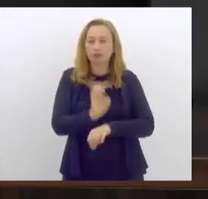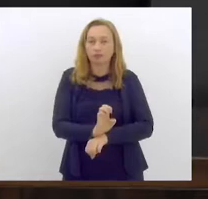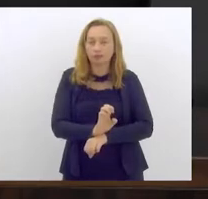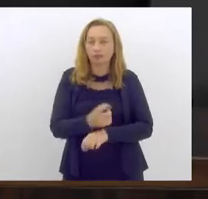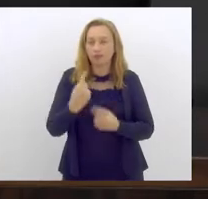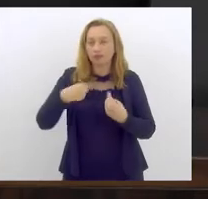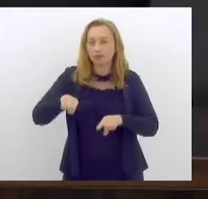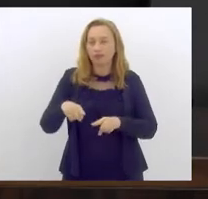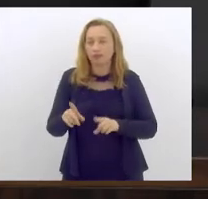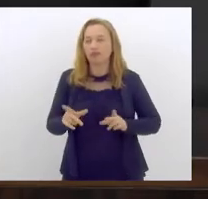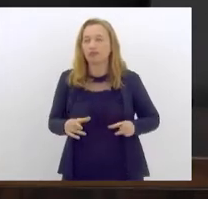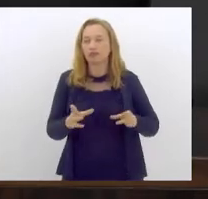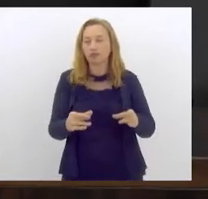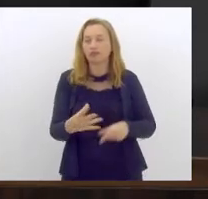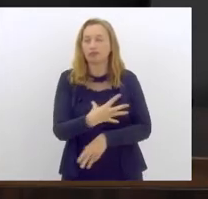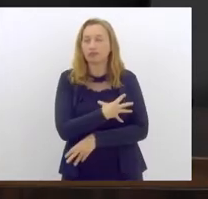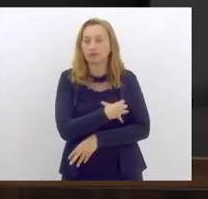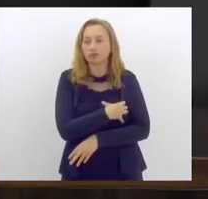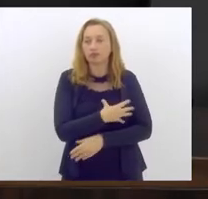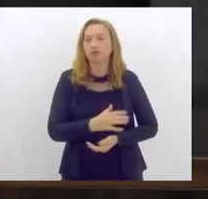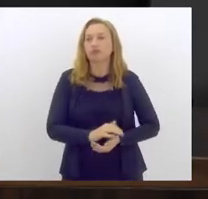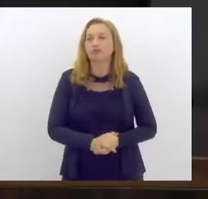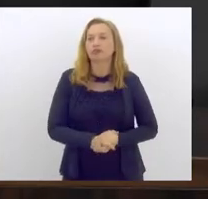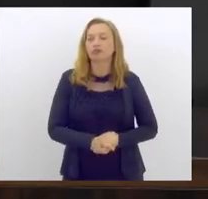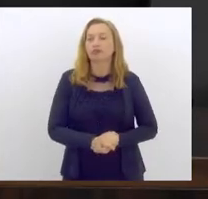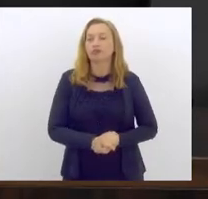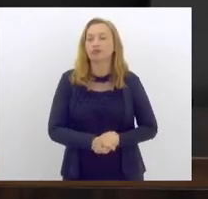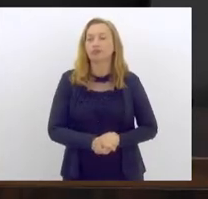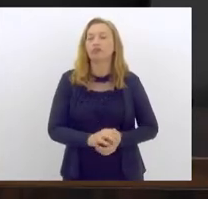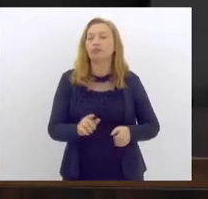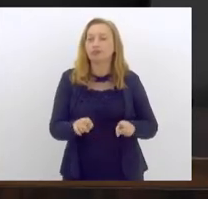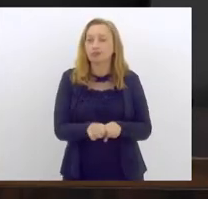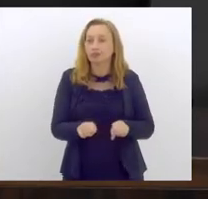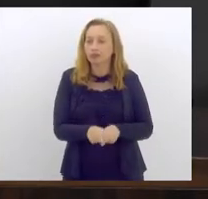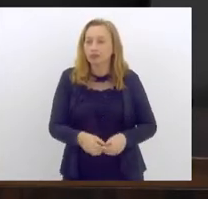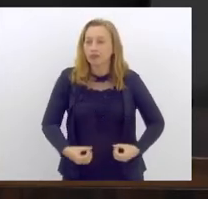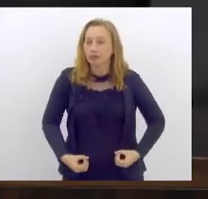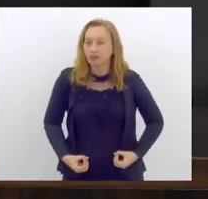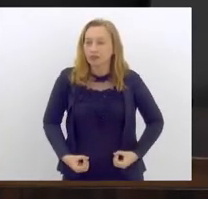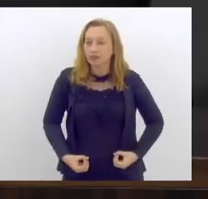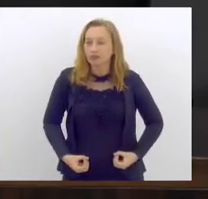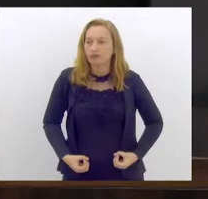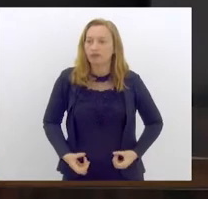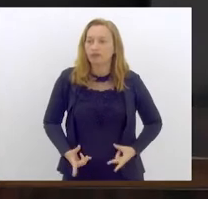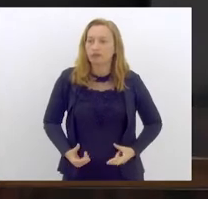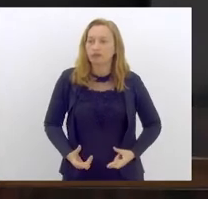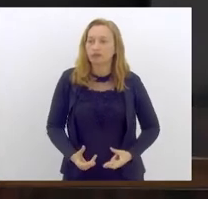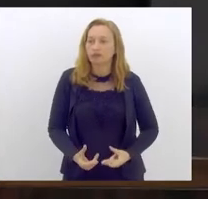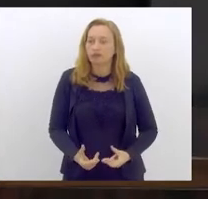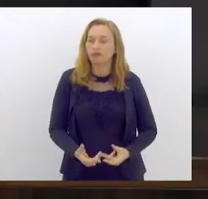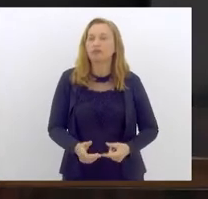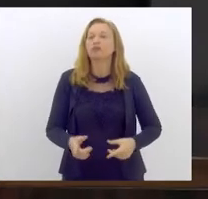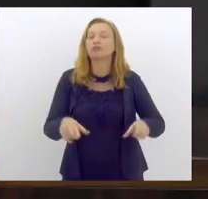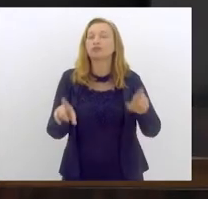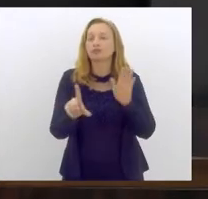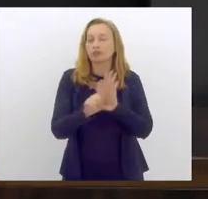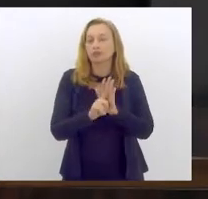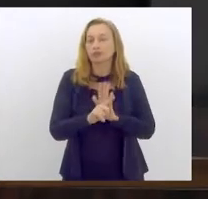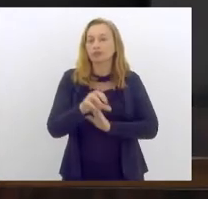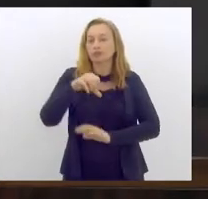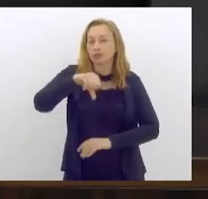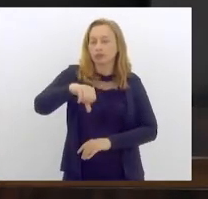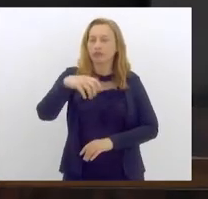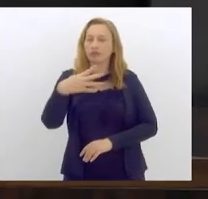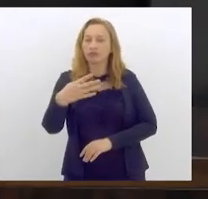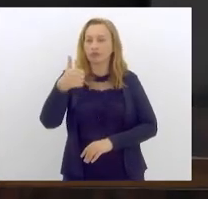de combate ao câncer de mama e de colo de útero e ainda a lei 9410